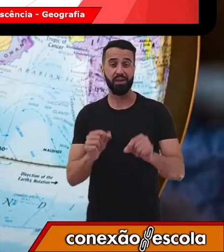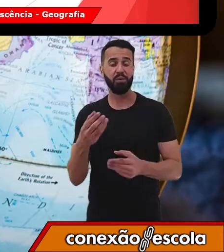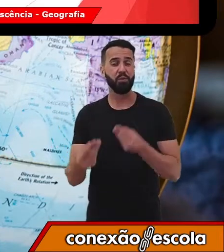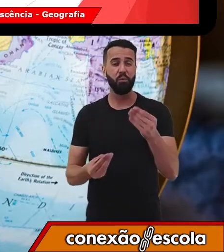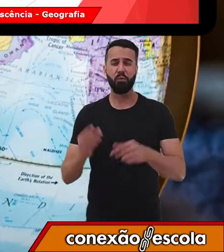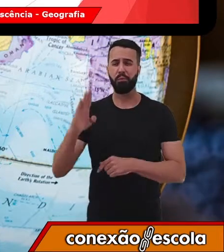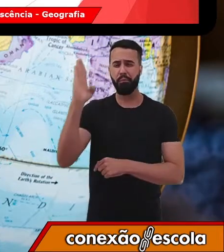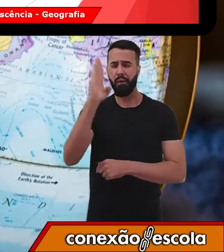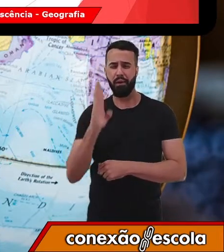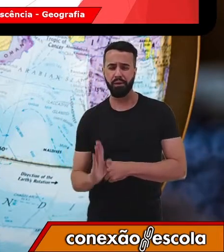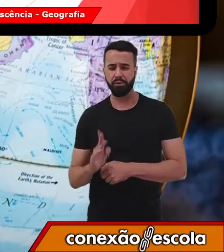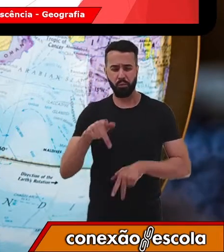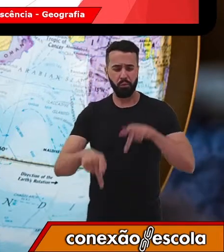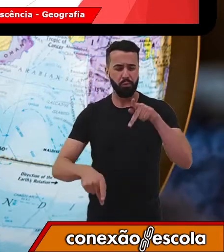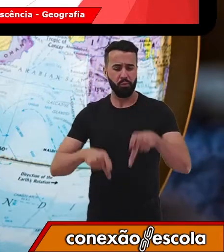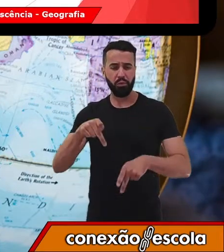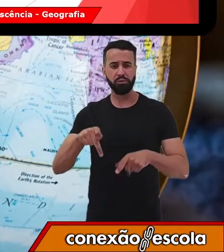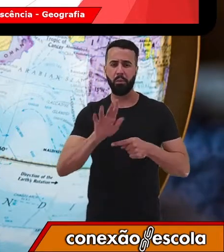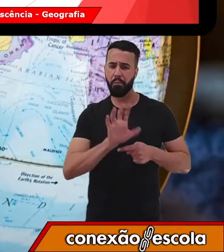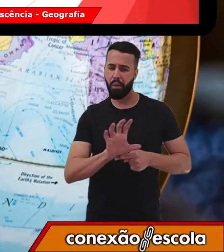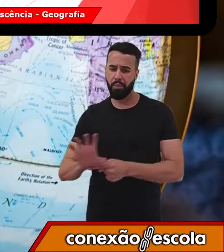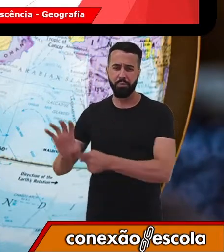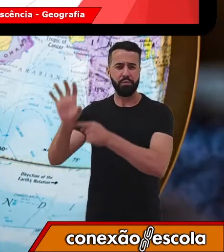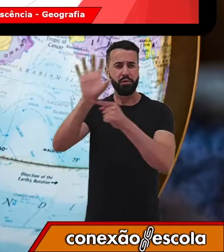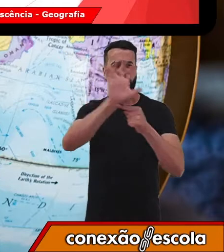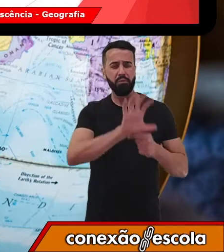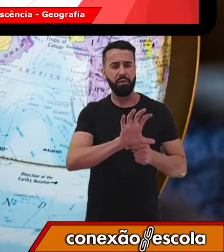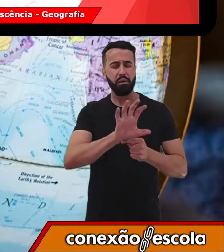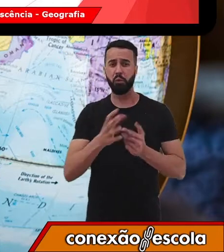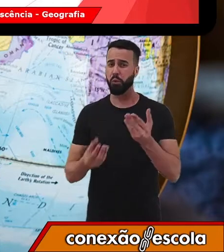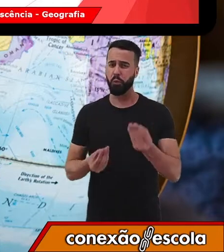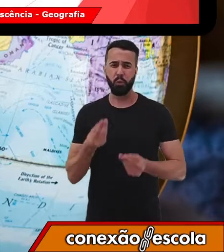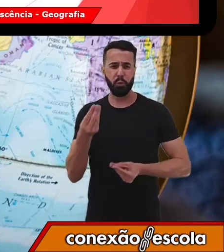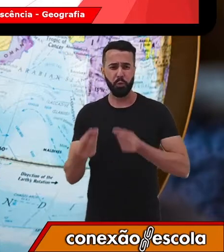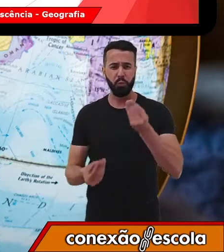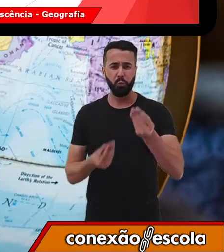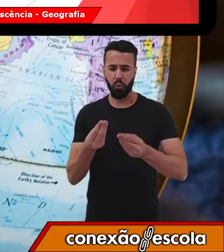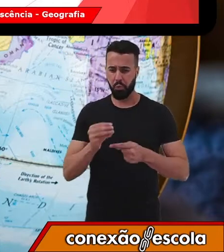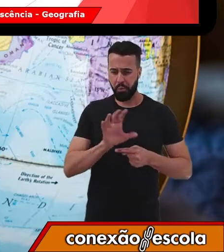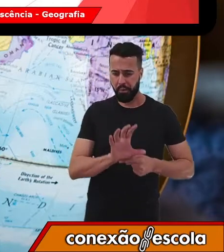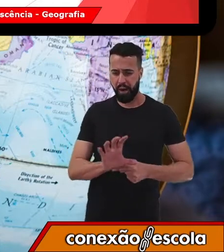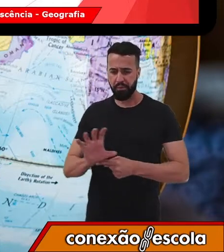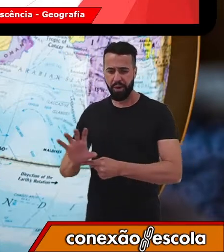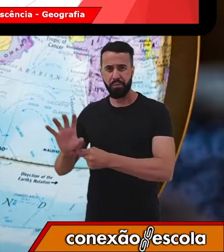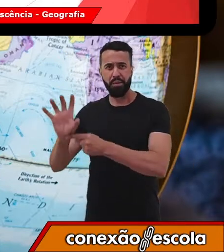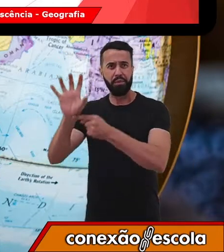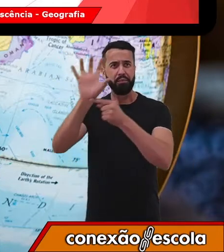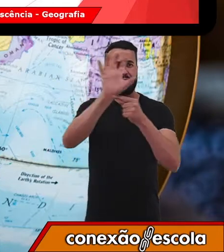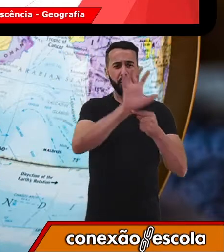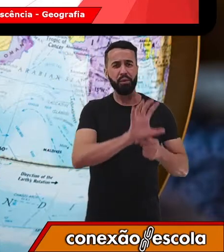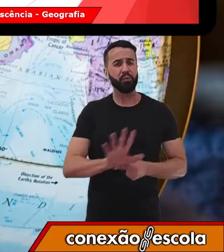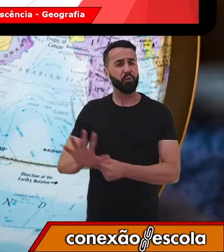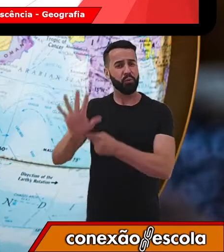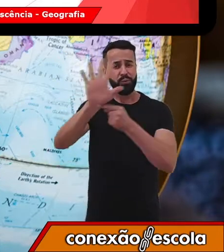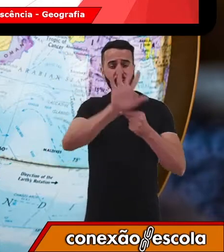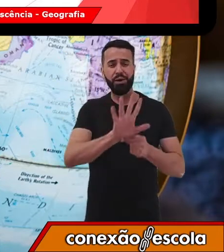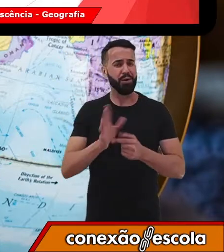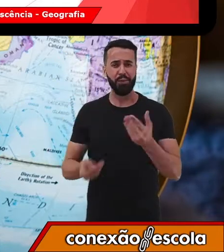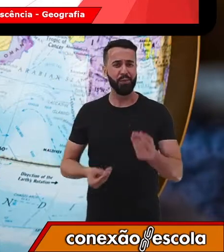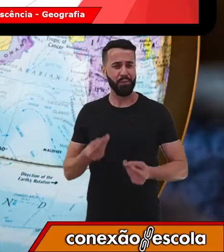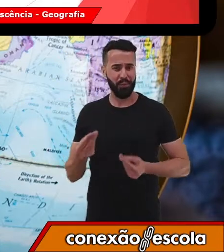distribuição da população brasileira. Como a população brasileira está distribuída no vasto território,